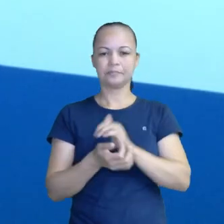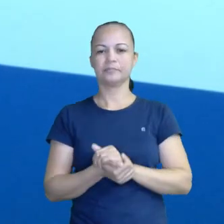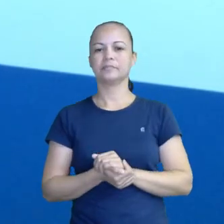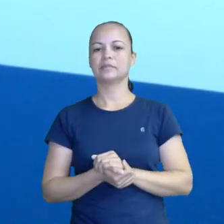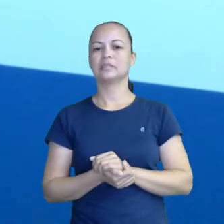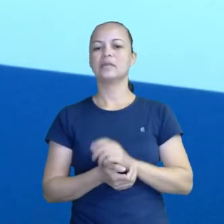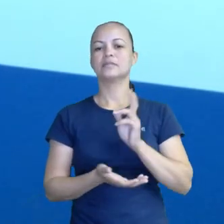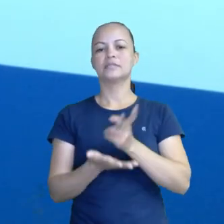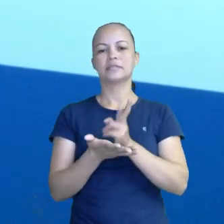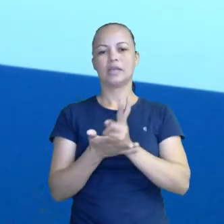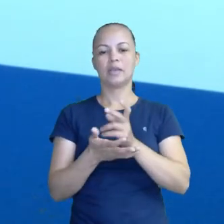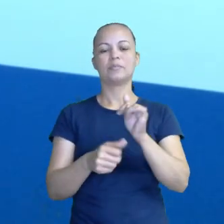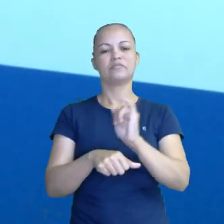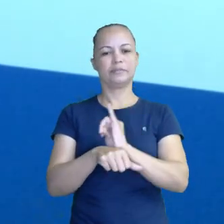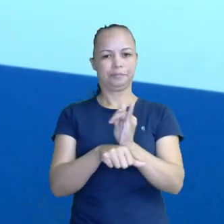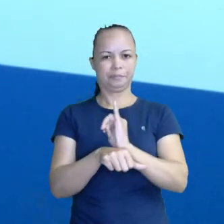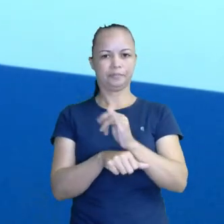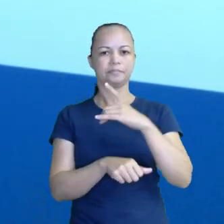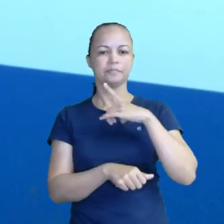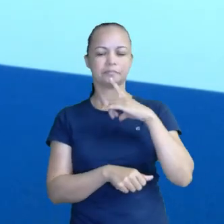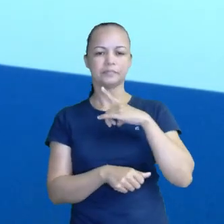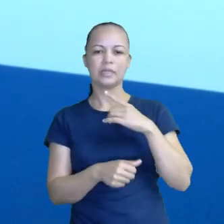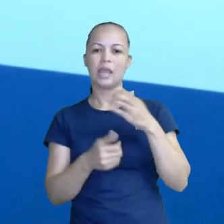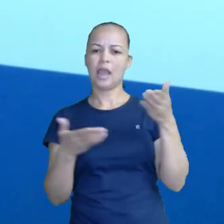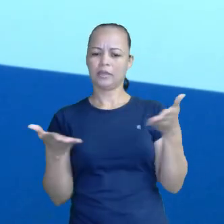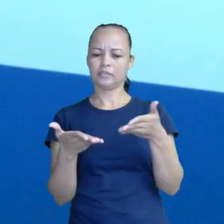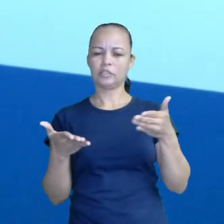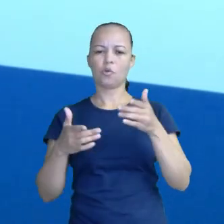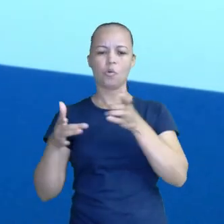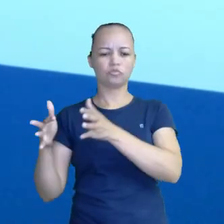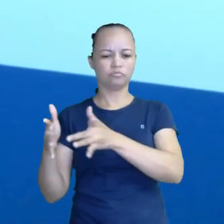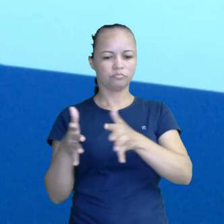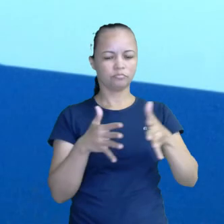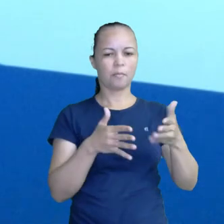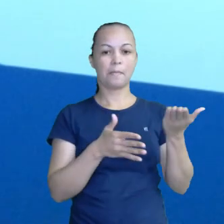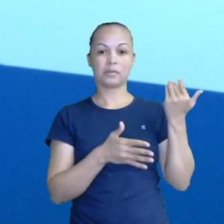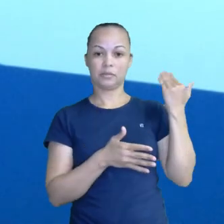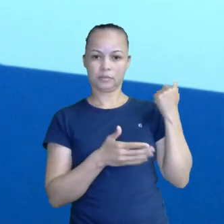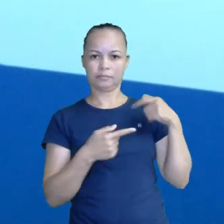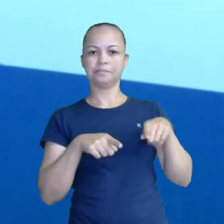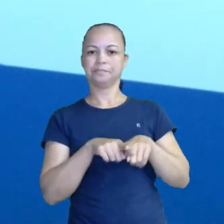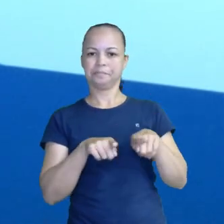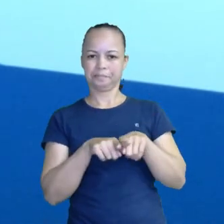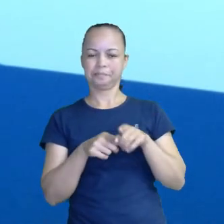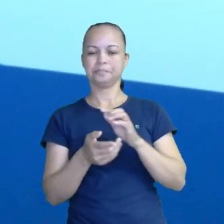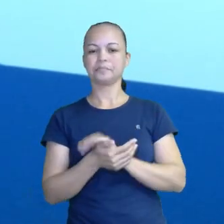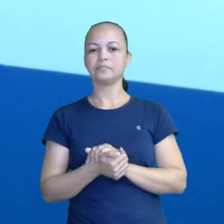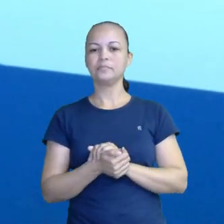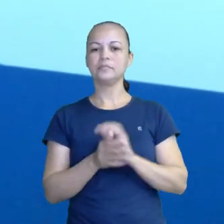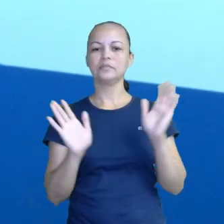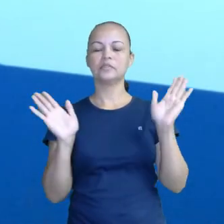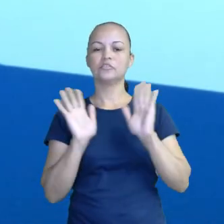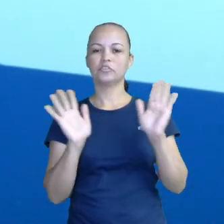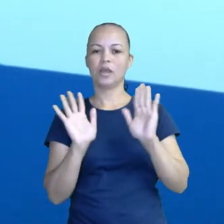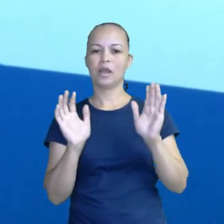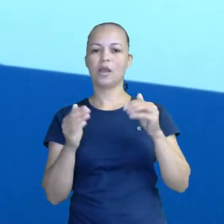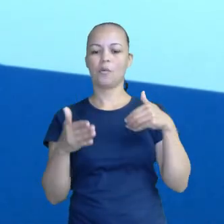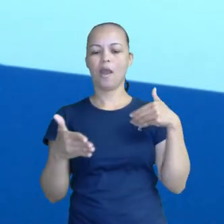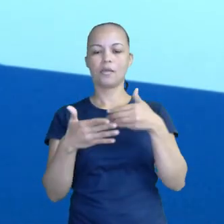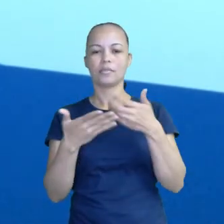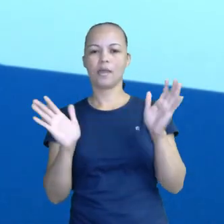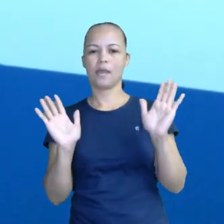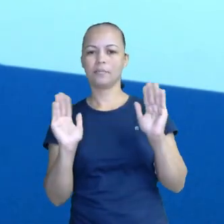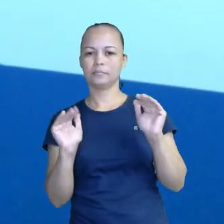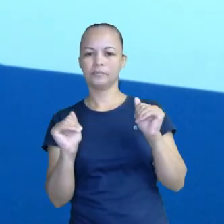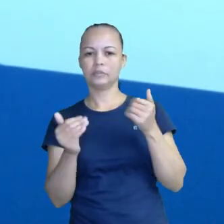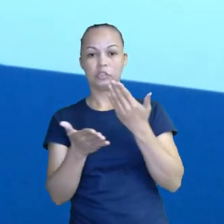sempre vai estar lá nossa aulinha abre hoje e das aulas passadas Tá bom tchau até a